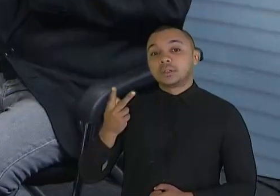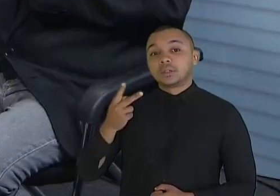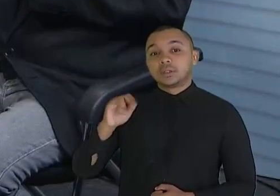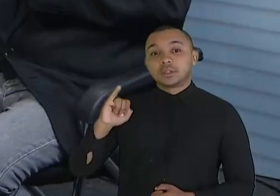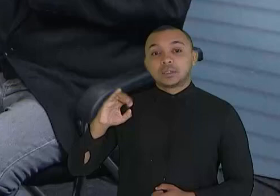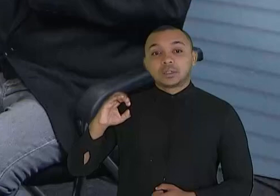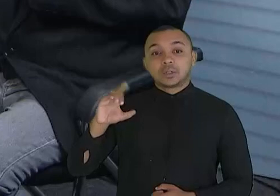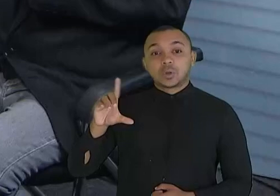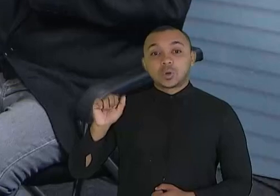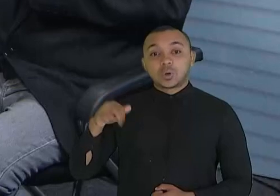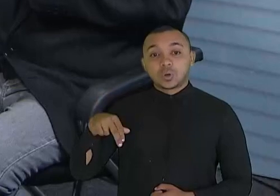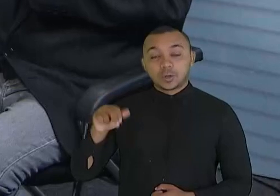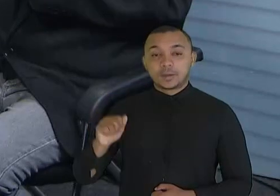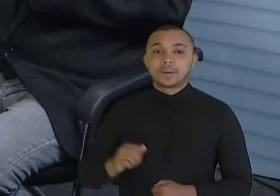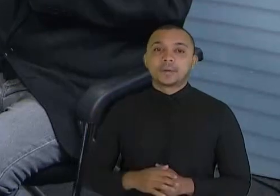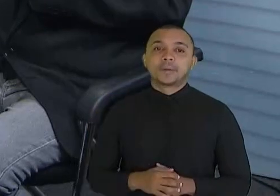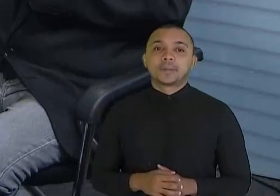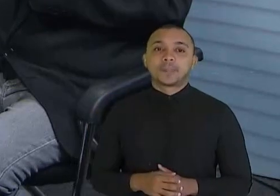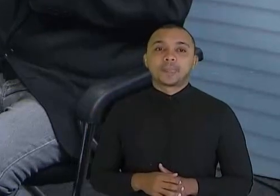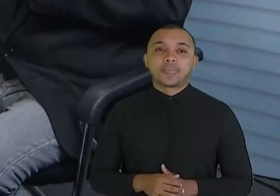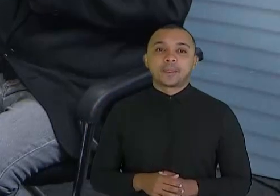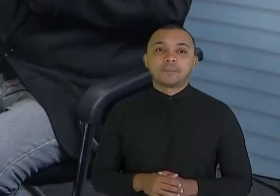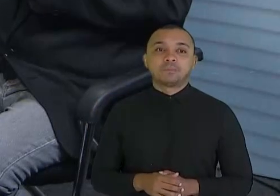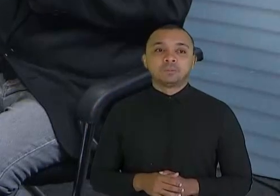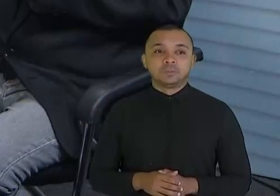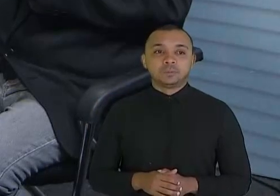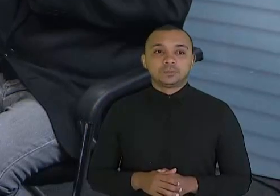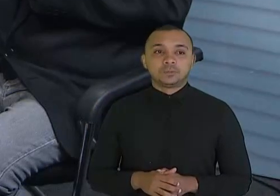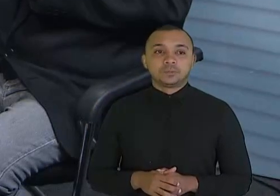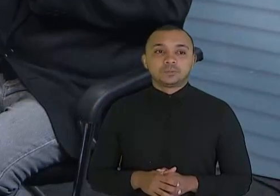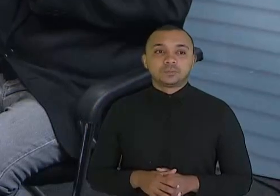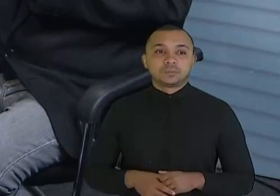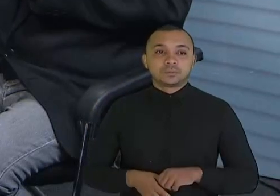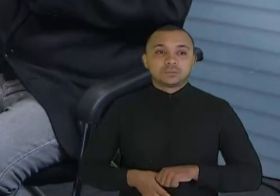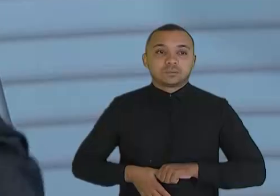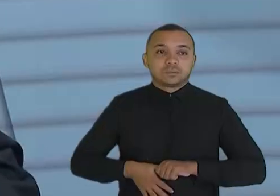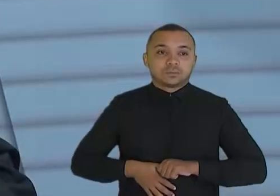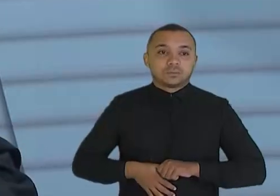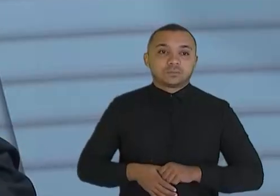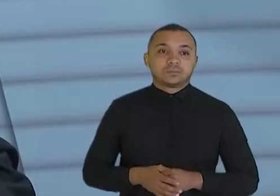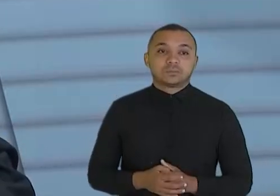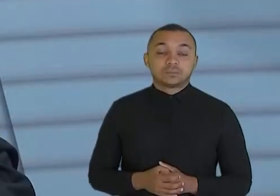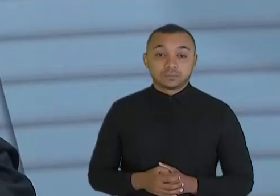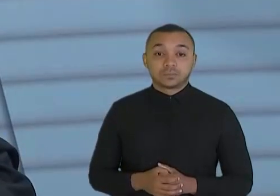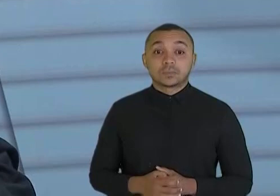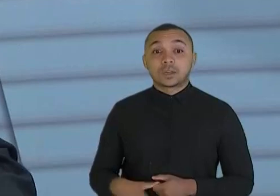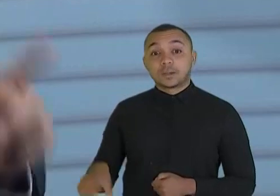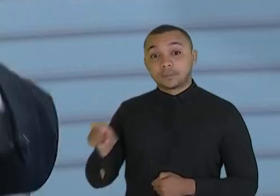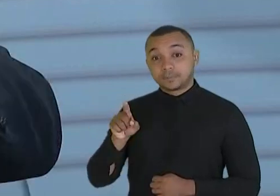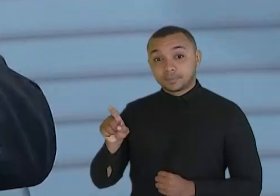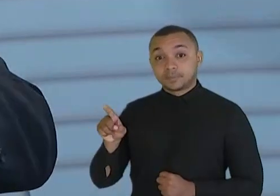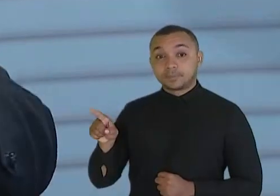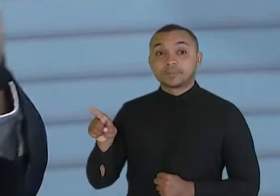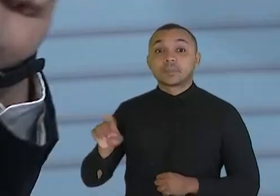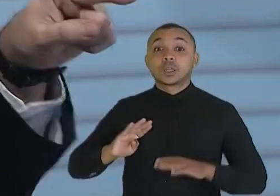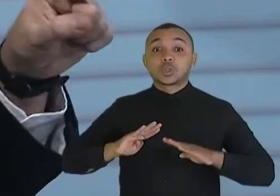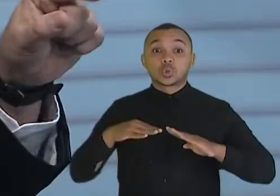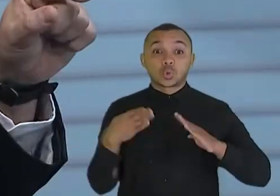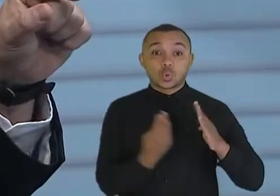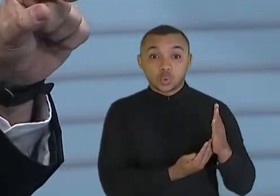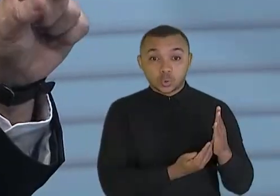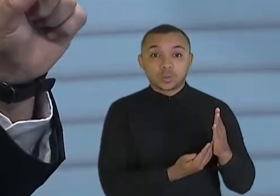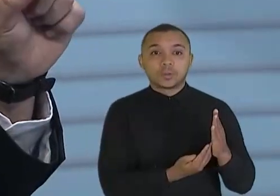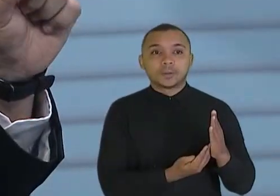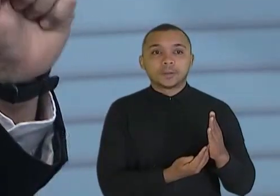escola aí, porque a Fundação Grande Queiroz... Grande companheira, né, do chanceler Edson Queiroz. Sim. Mas nesse caso dessa escola especificamente, que também tem uma, tá, mas essa